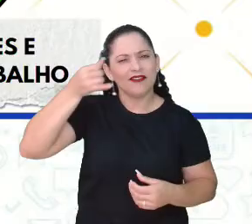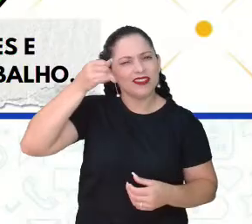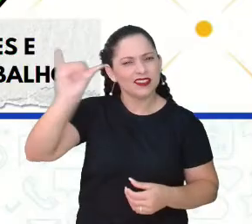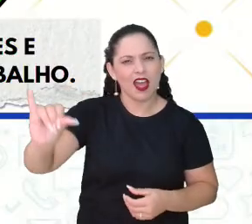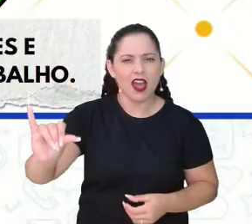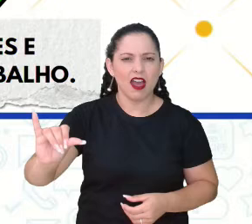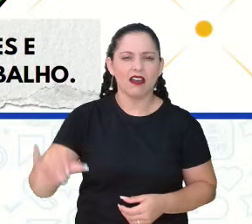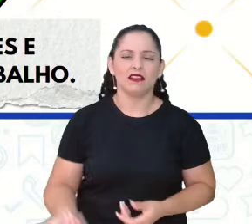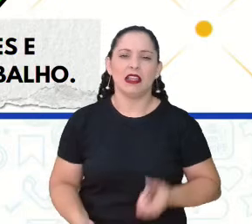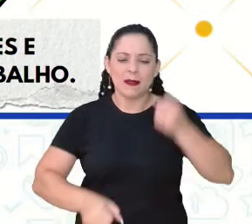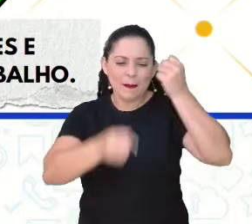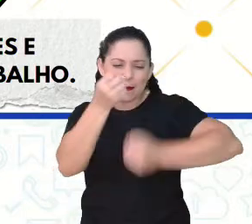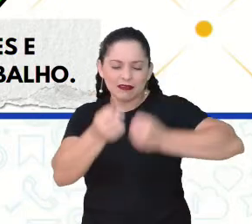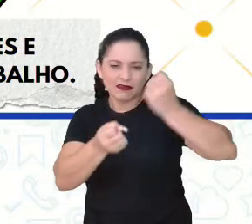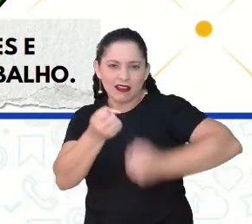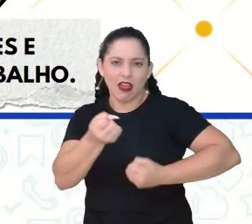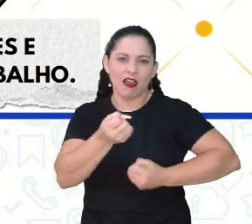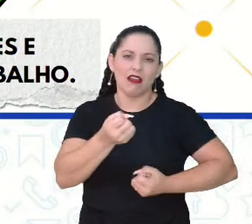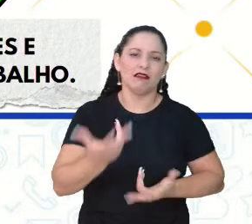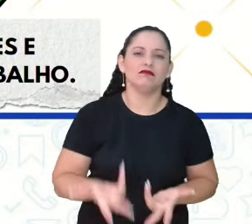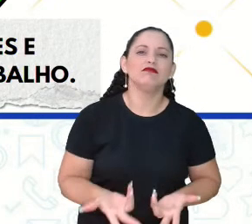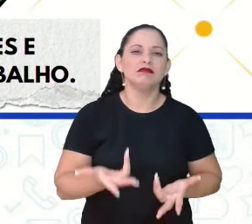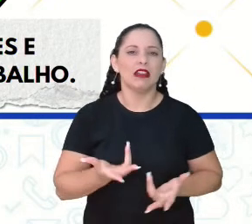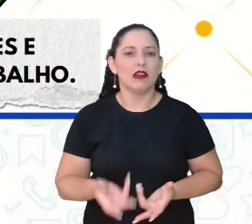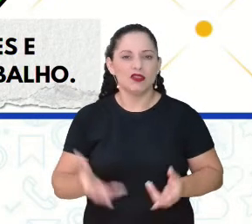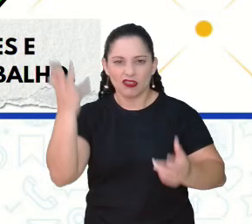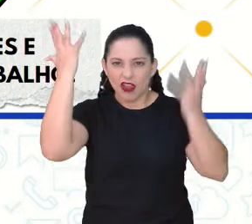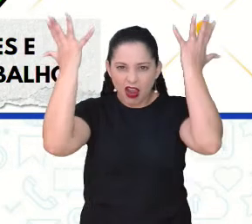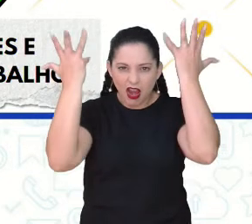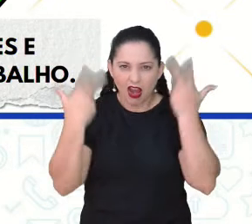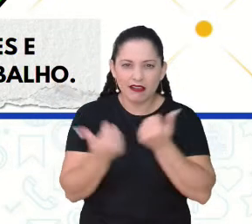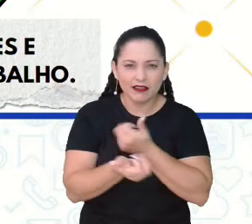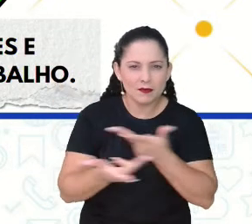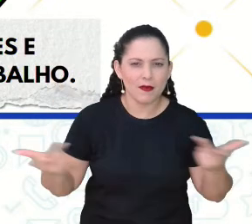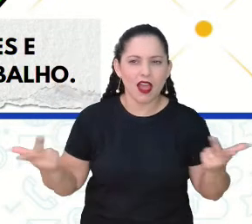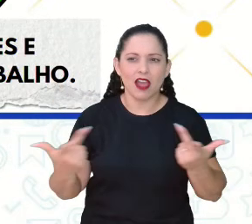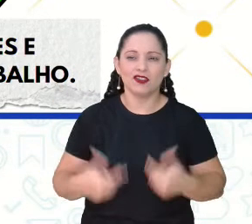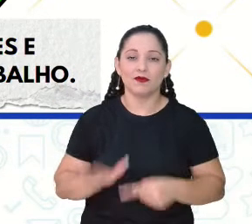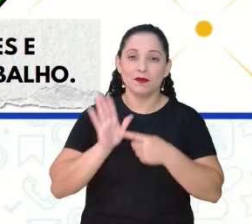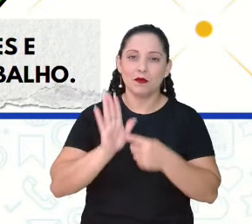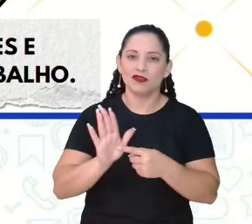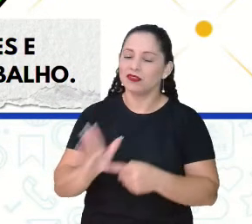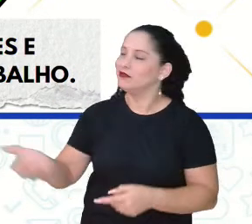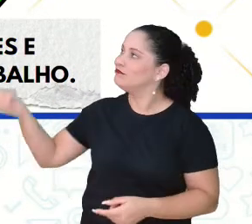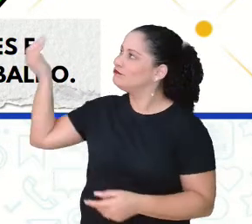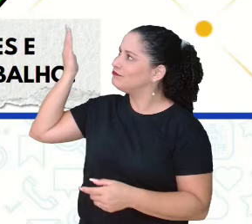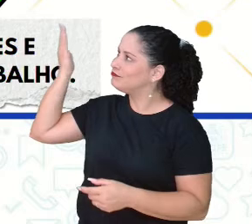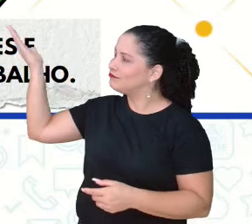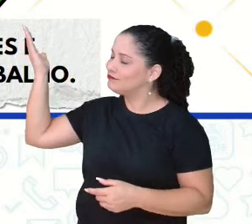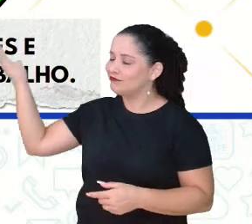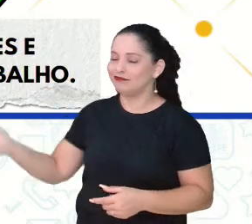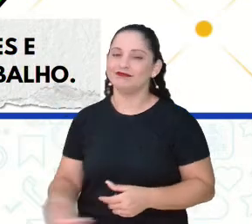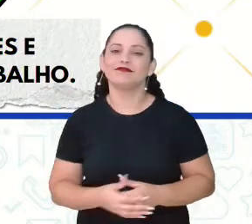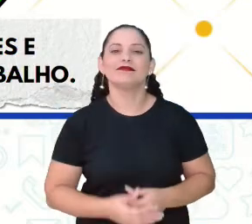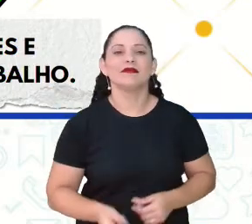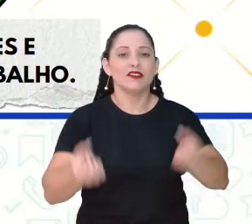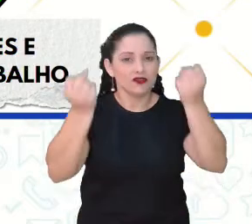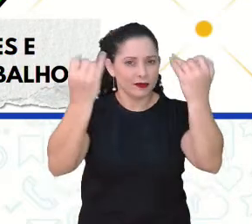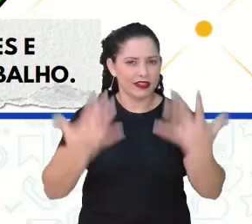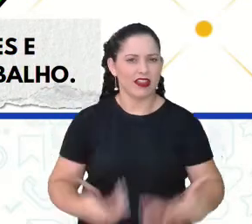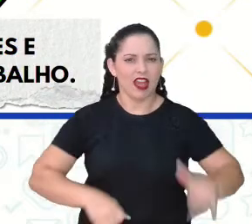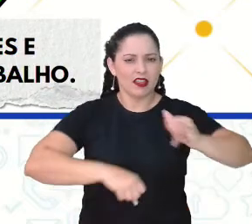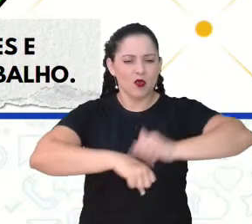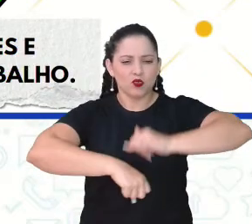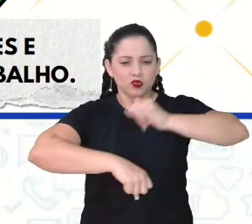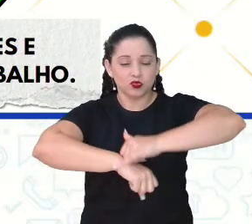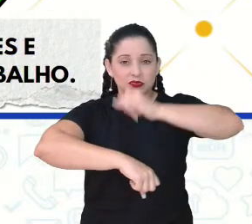animal. Então, colocamos aí, algumas patinhas, falei na aula passada a respeito do sapo,